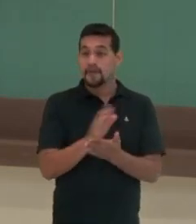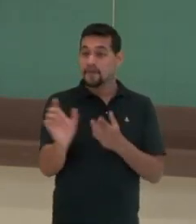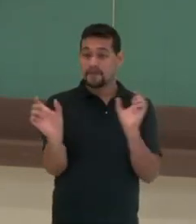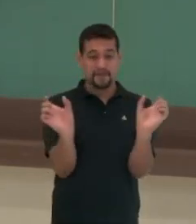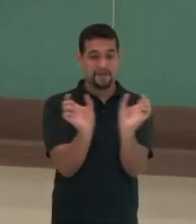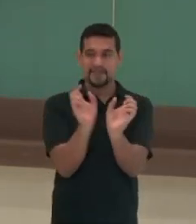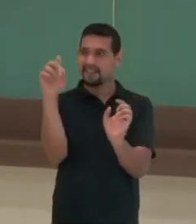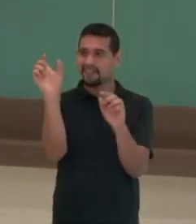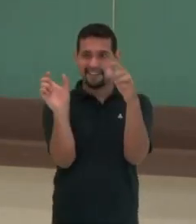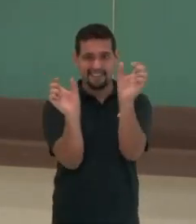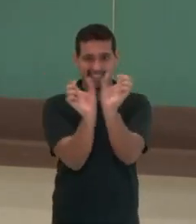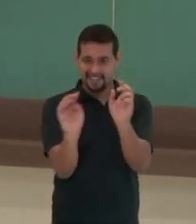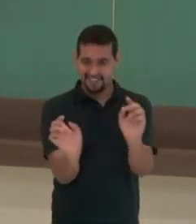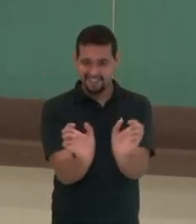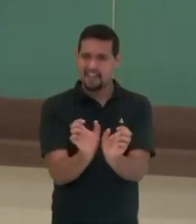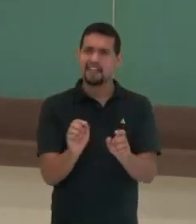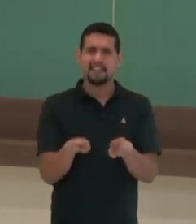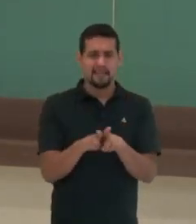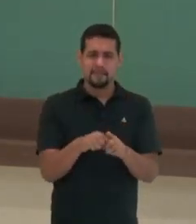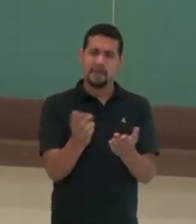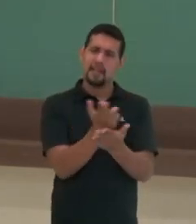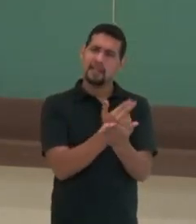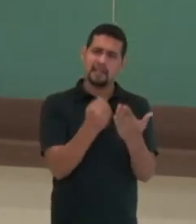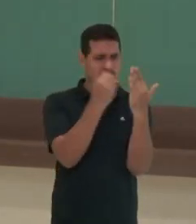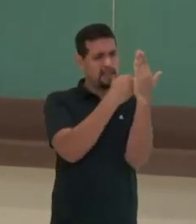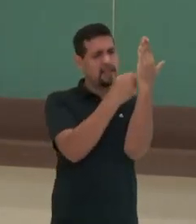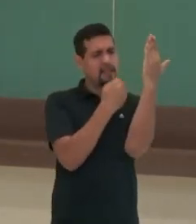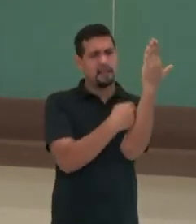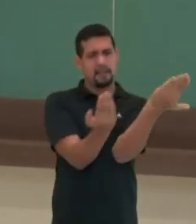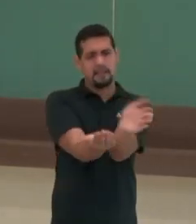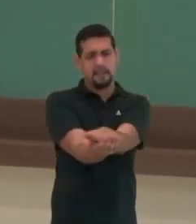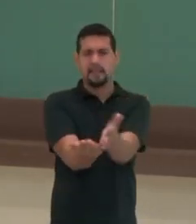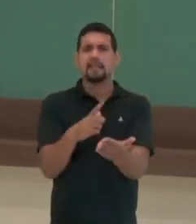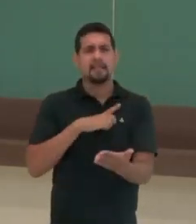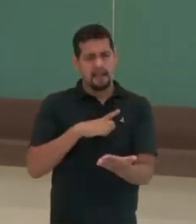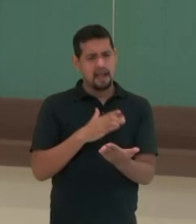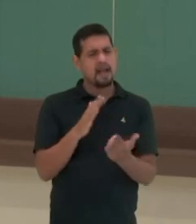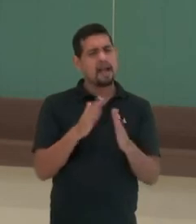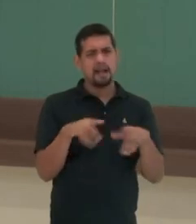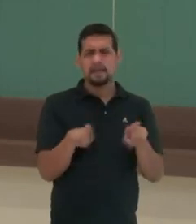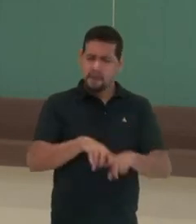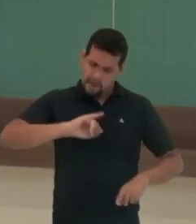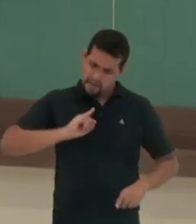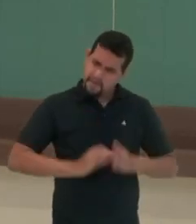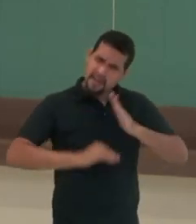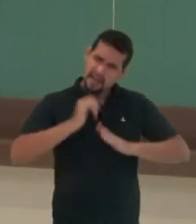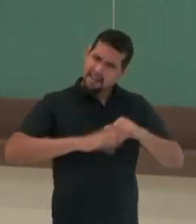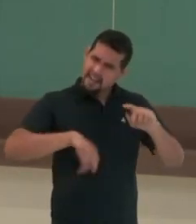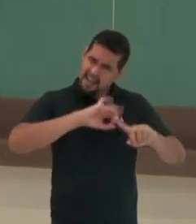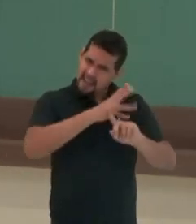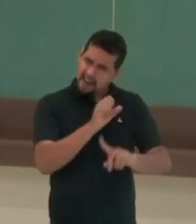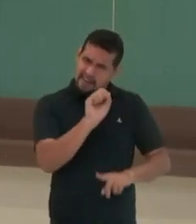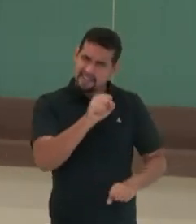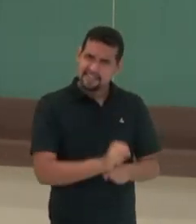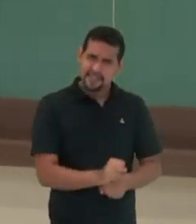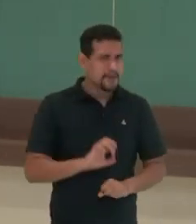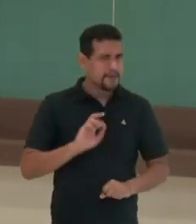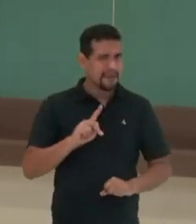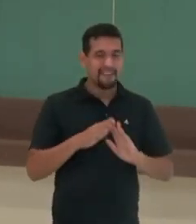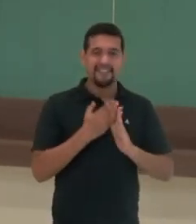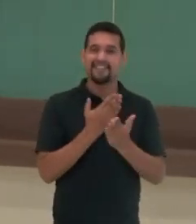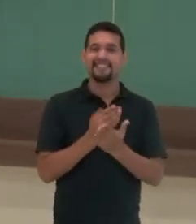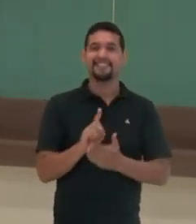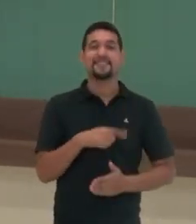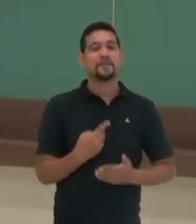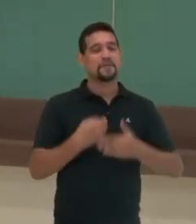também, uns repentes, praticando a gravura, né? Utilize elementos que vocês têm em casa aí e pratique muita arte, tá bom? Então, nessa